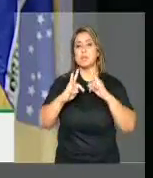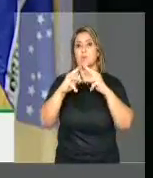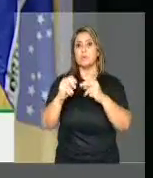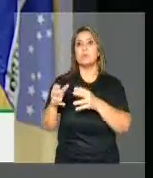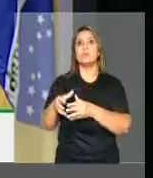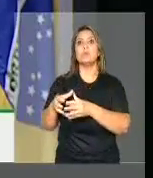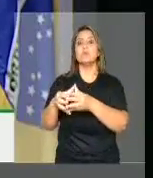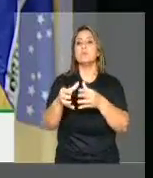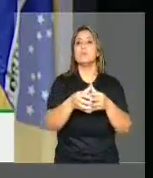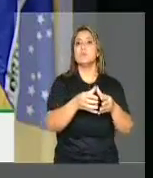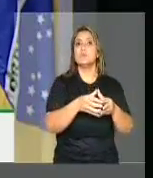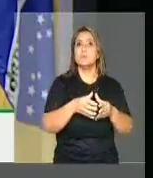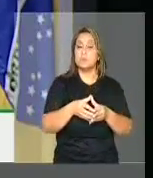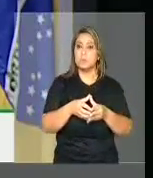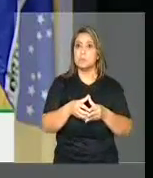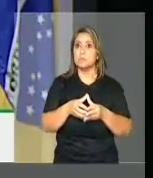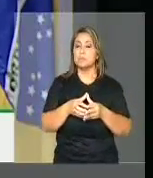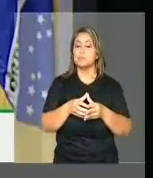bancada,